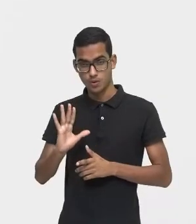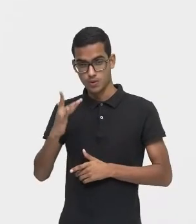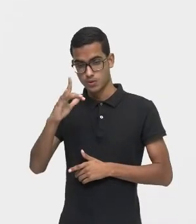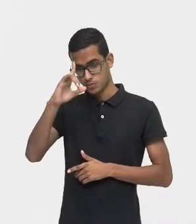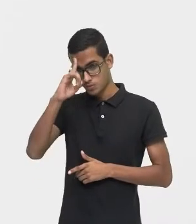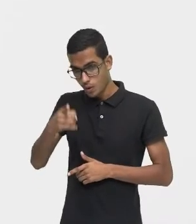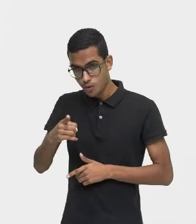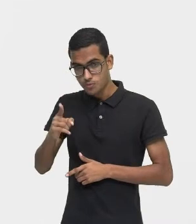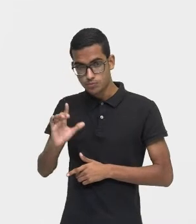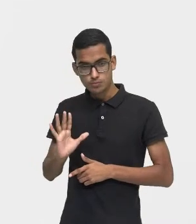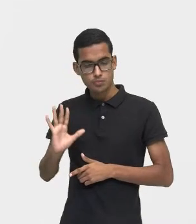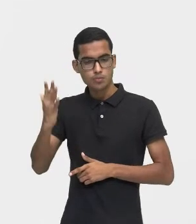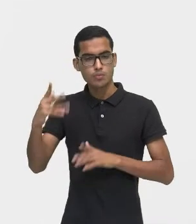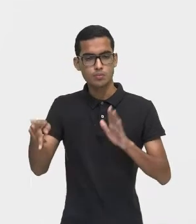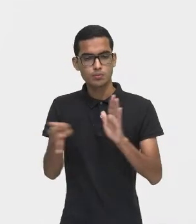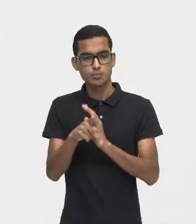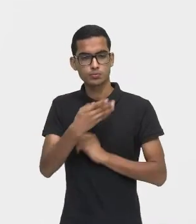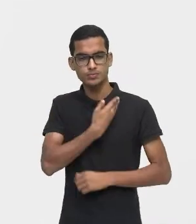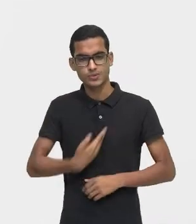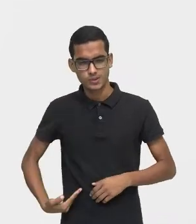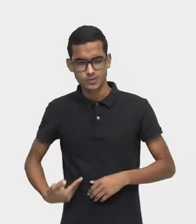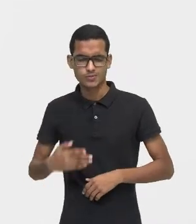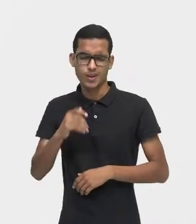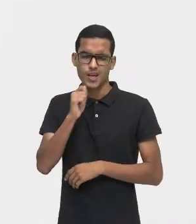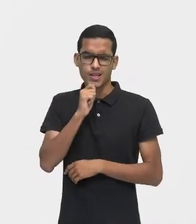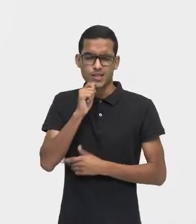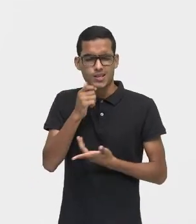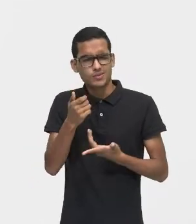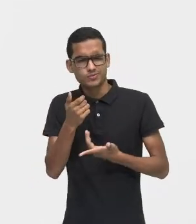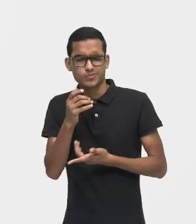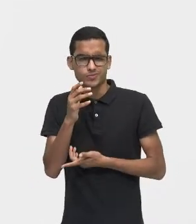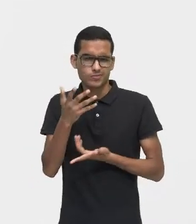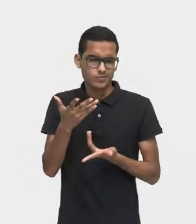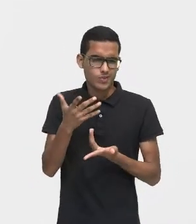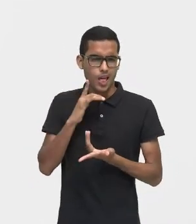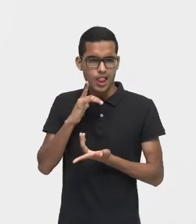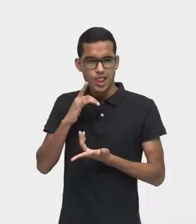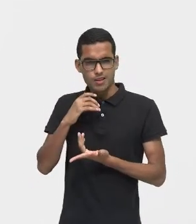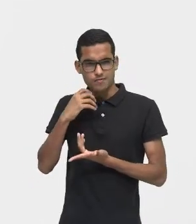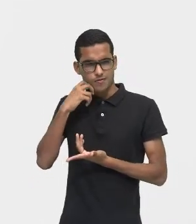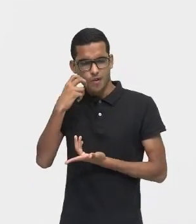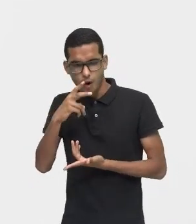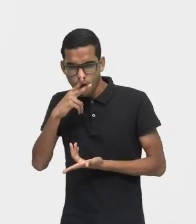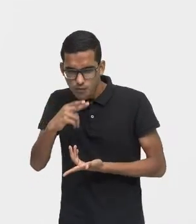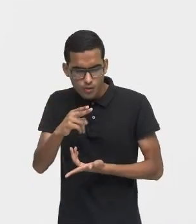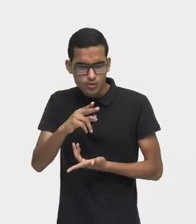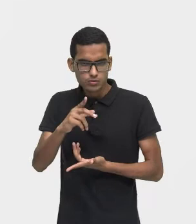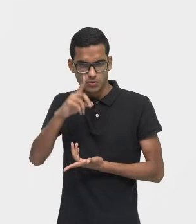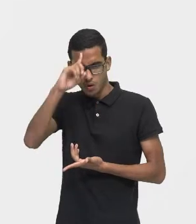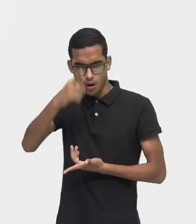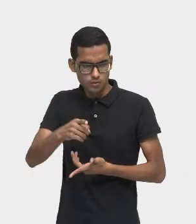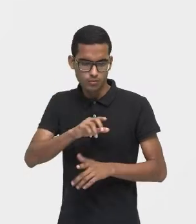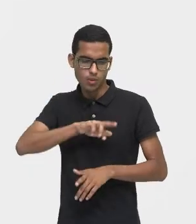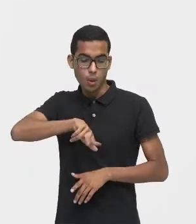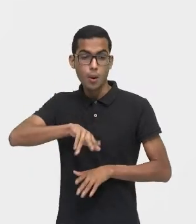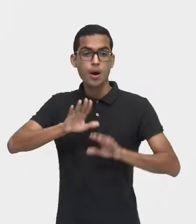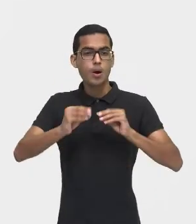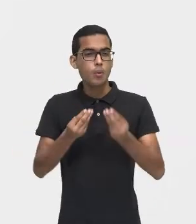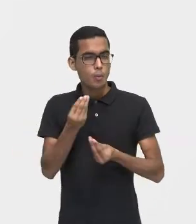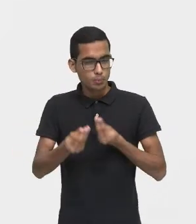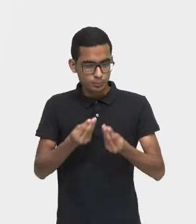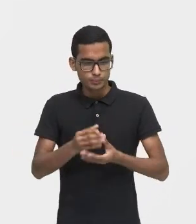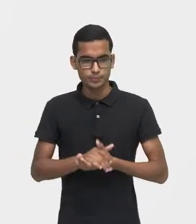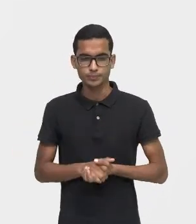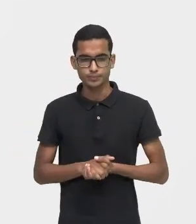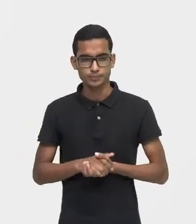governamentais, porém ainda são tímidas, tá? Em relação à necessidade aqui que a gente precisa. Ainda precisa